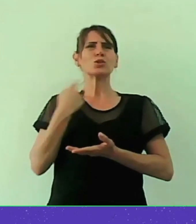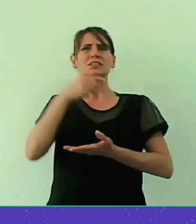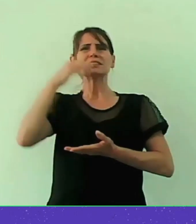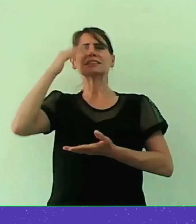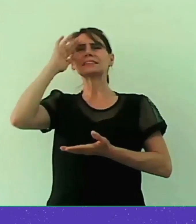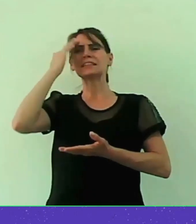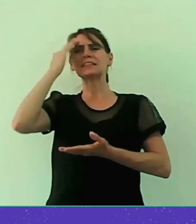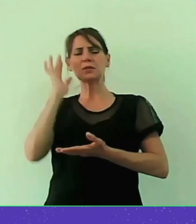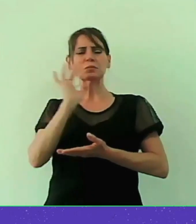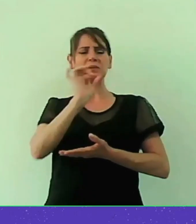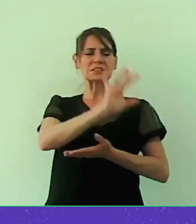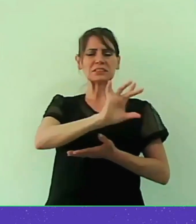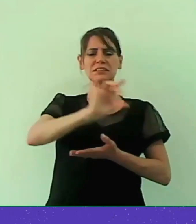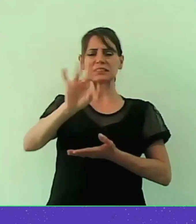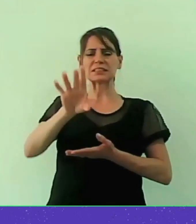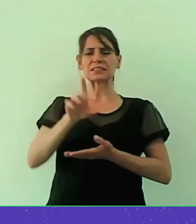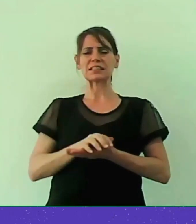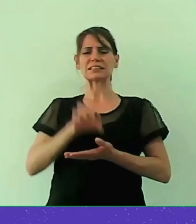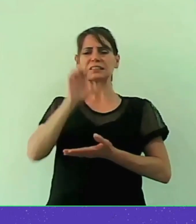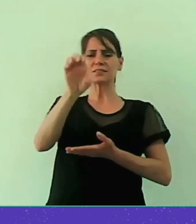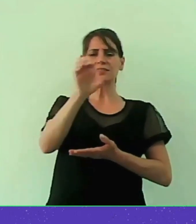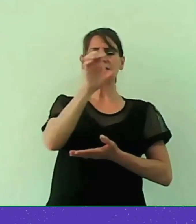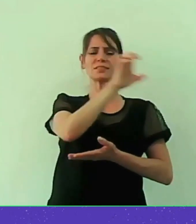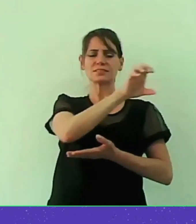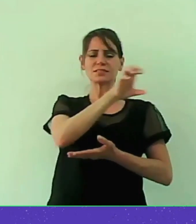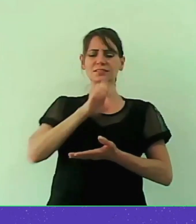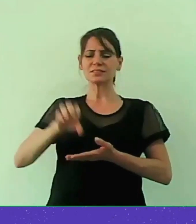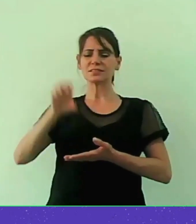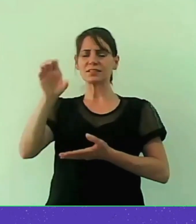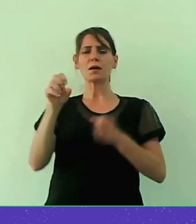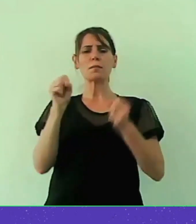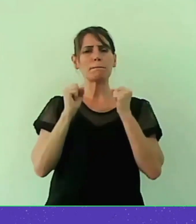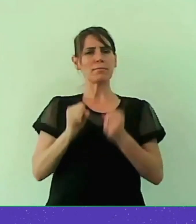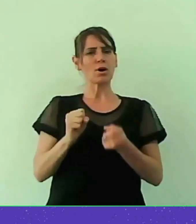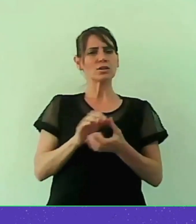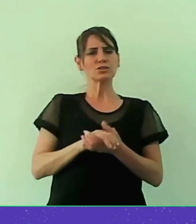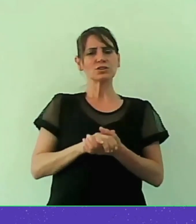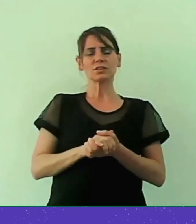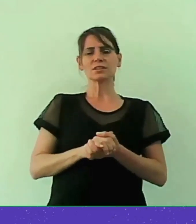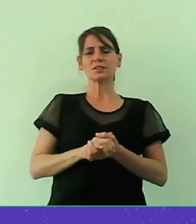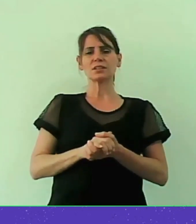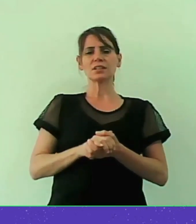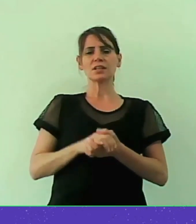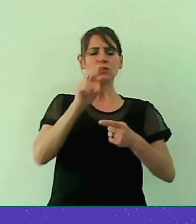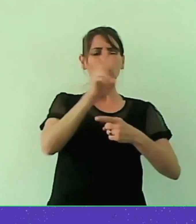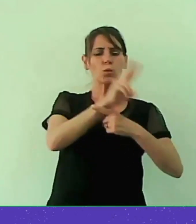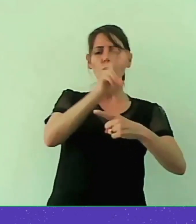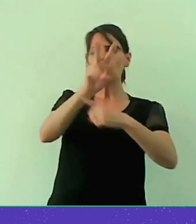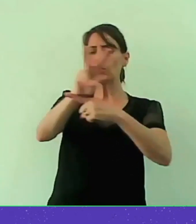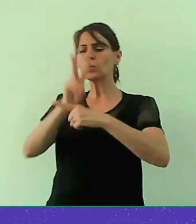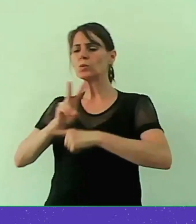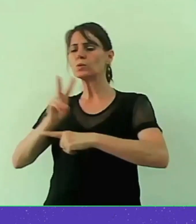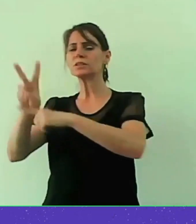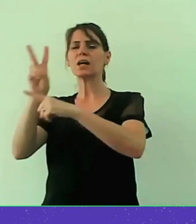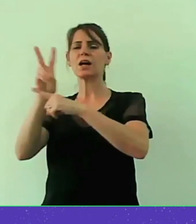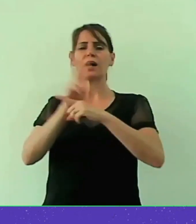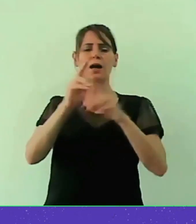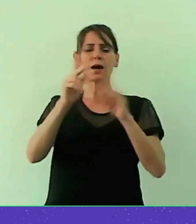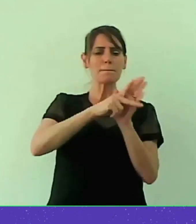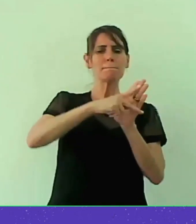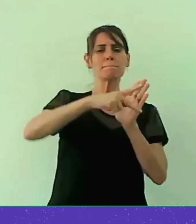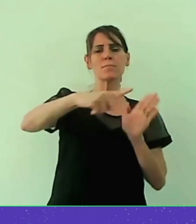região pode ter a sua central de acolhimento e rede de cuidados. Assim os